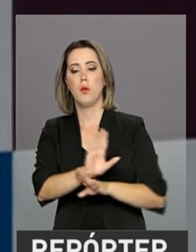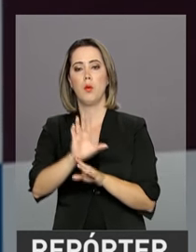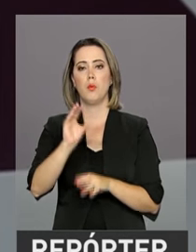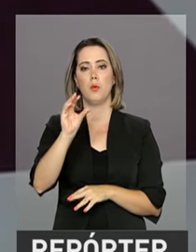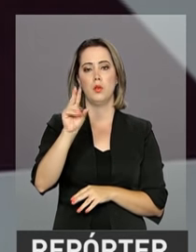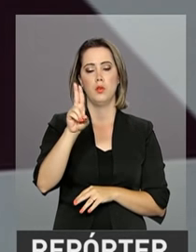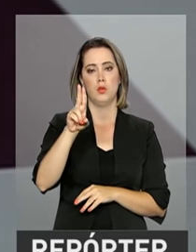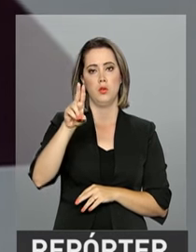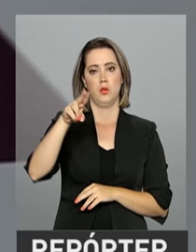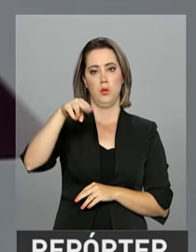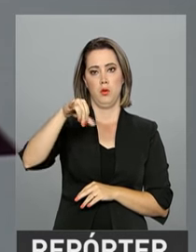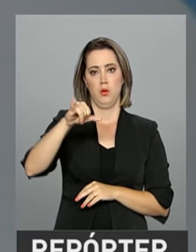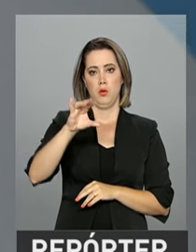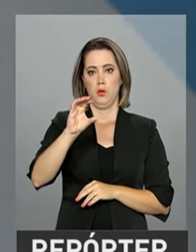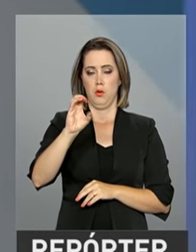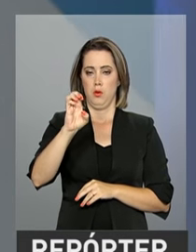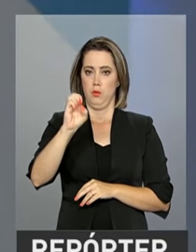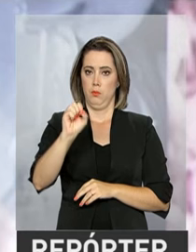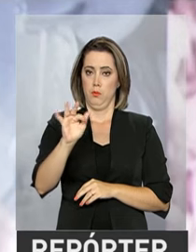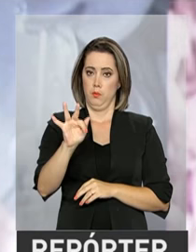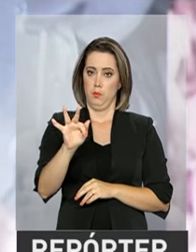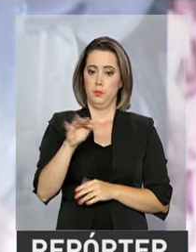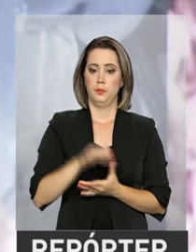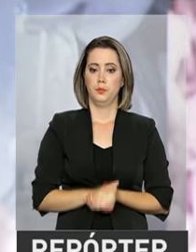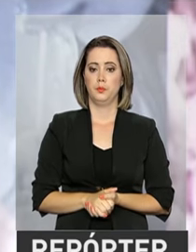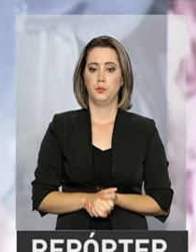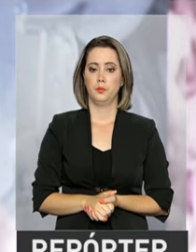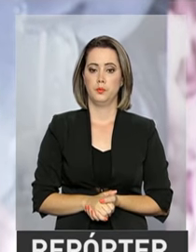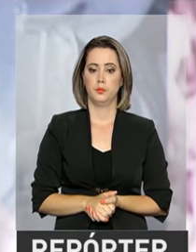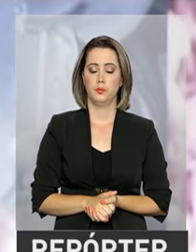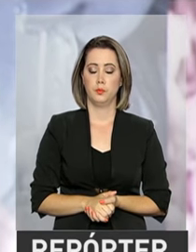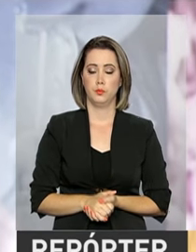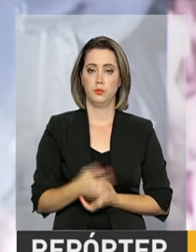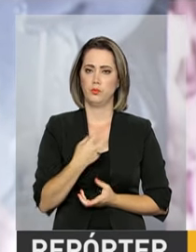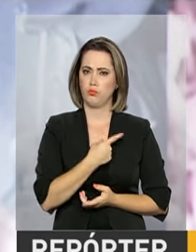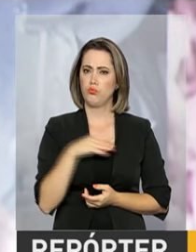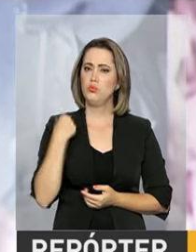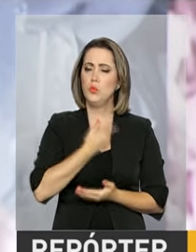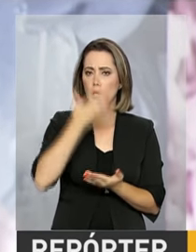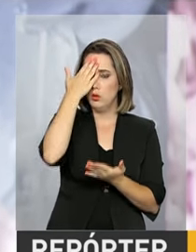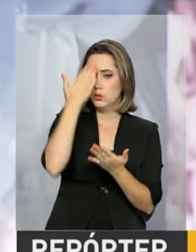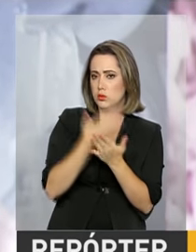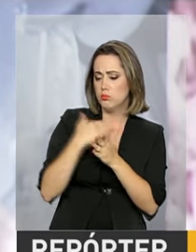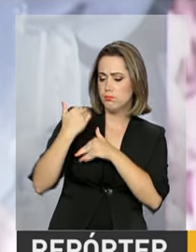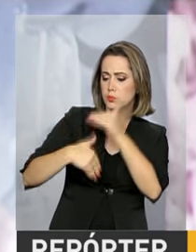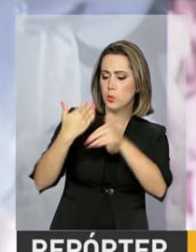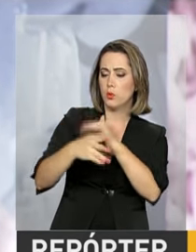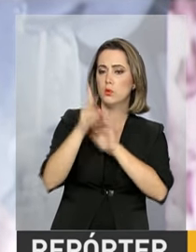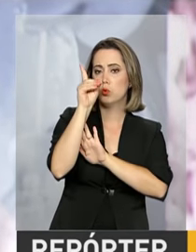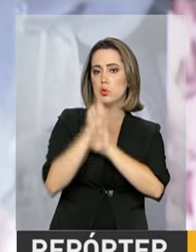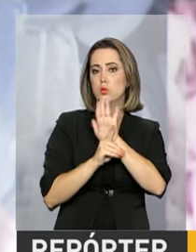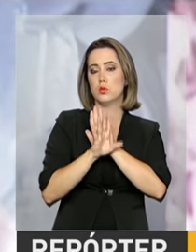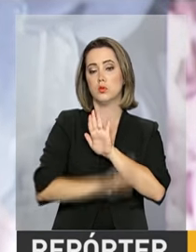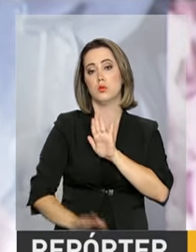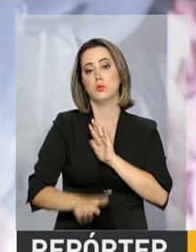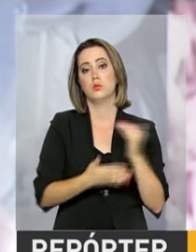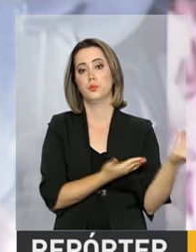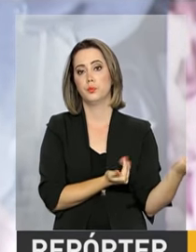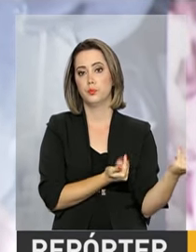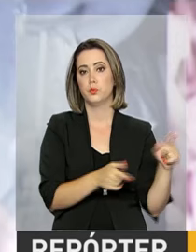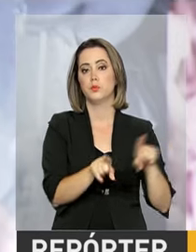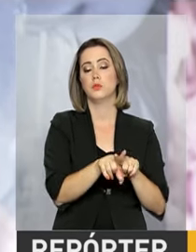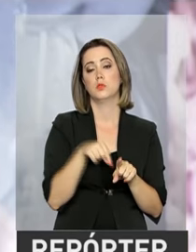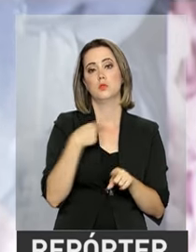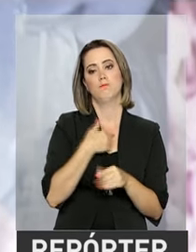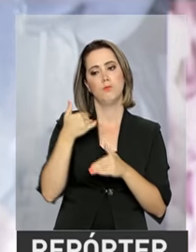Unicef, o Fundo das Nações Unidas para a Infância. A gente acredita que é um grande avanço para a garantia dos direitos das crianças e dos adolescentes. O Brasil está